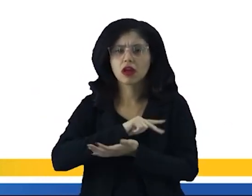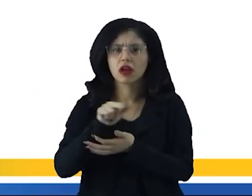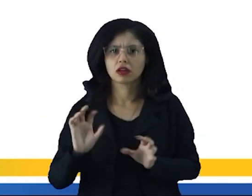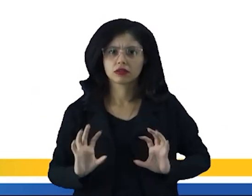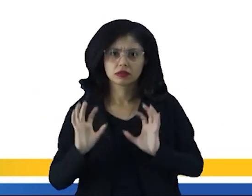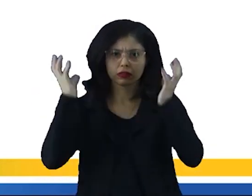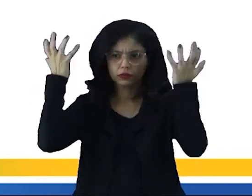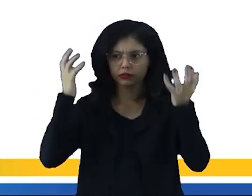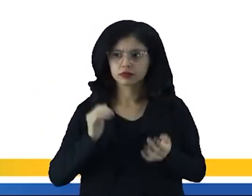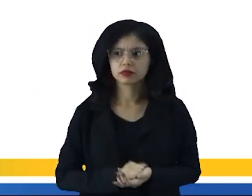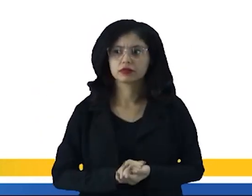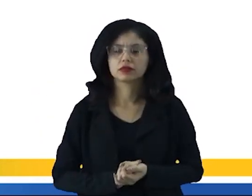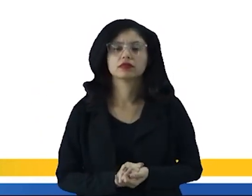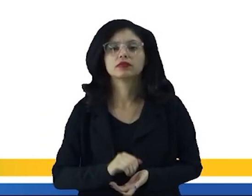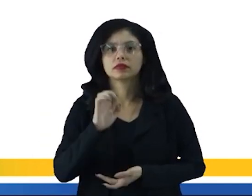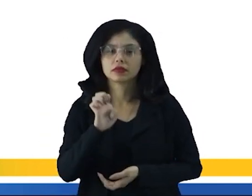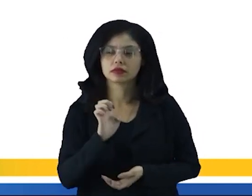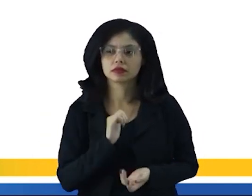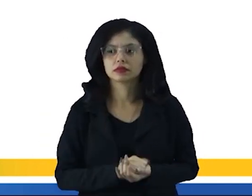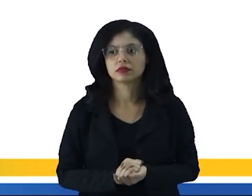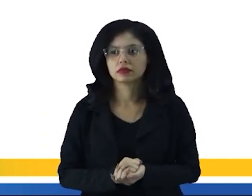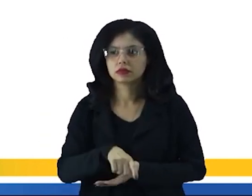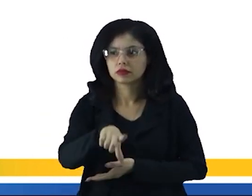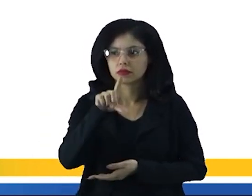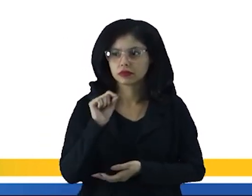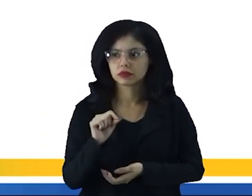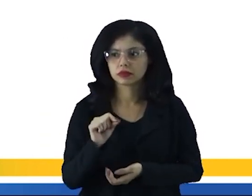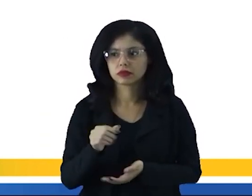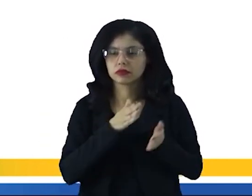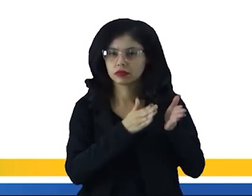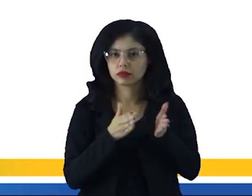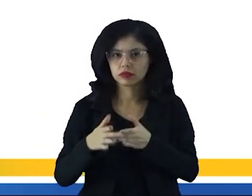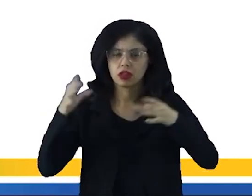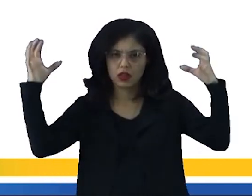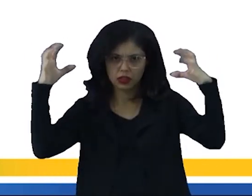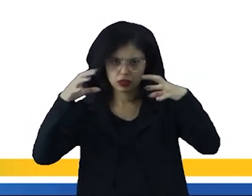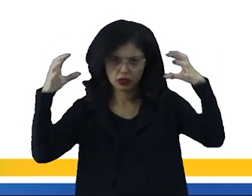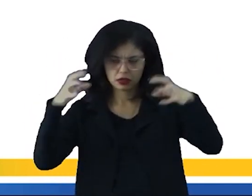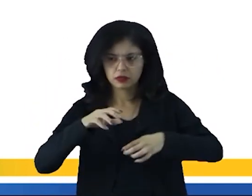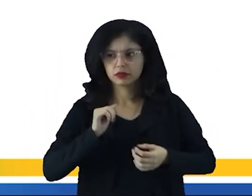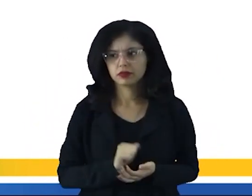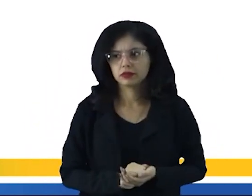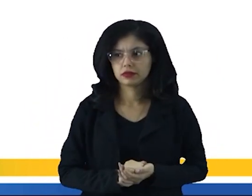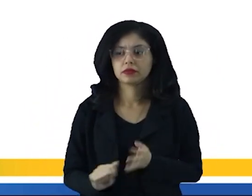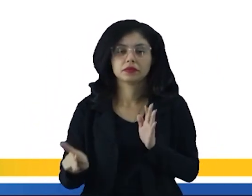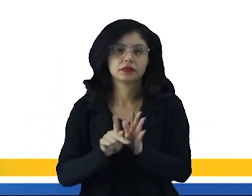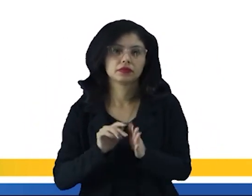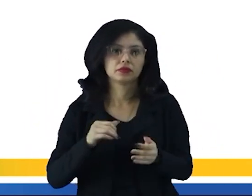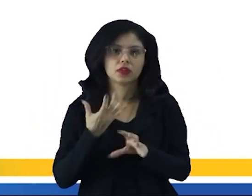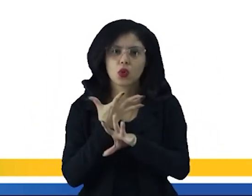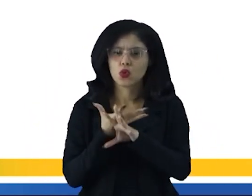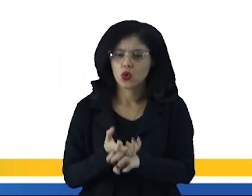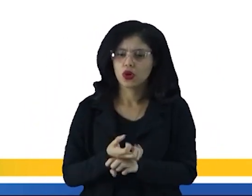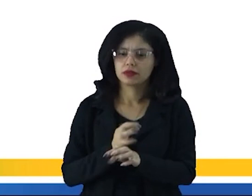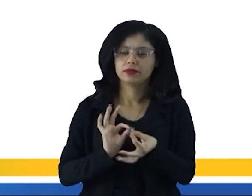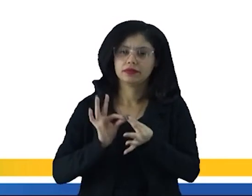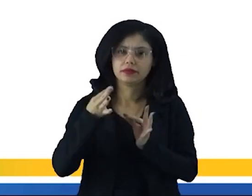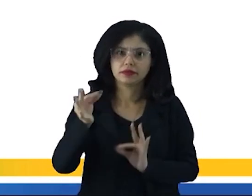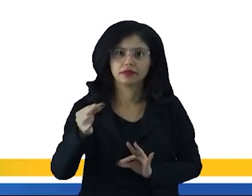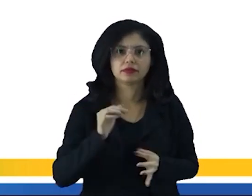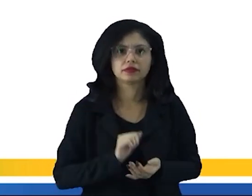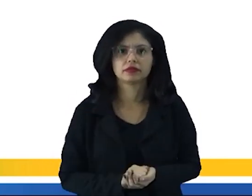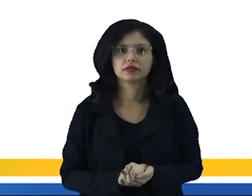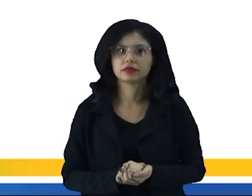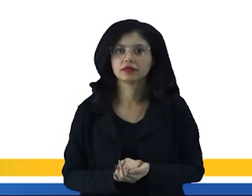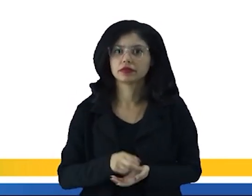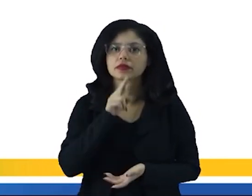variação climática. Letra E, alternância de período de chuva com suas secas prolongadas.